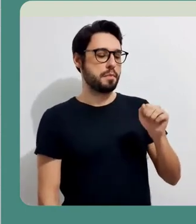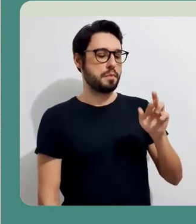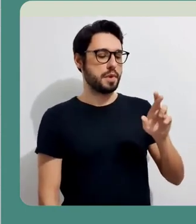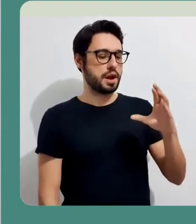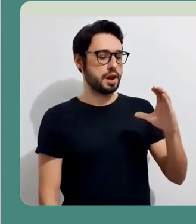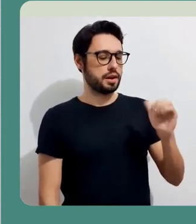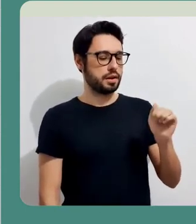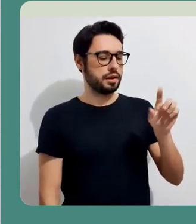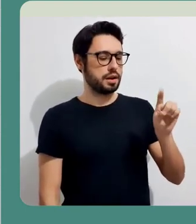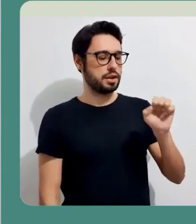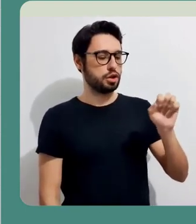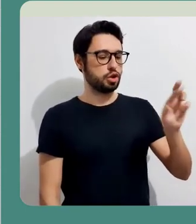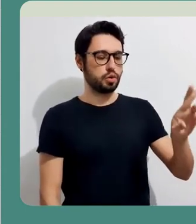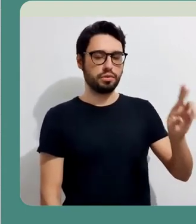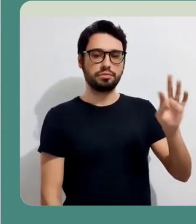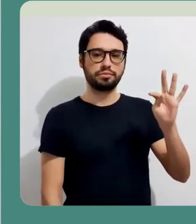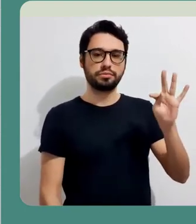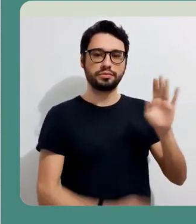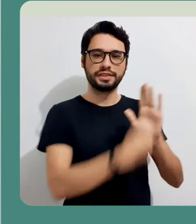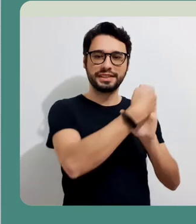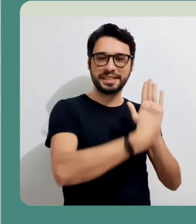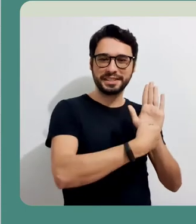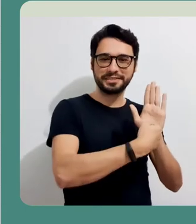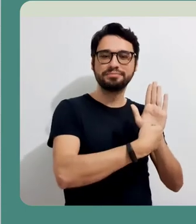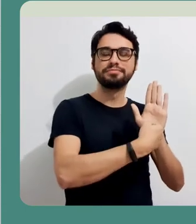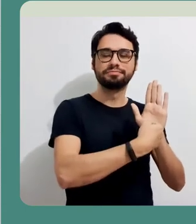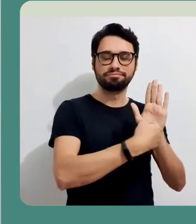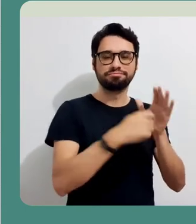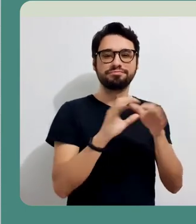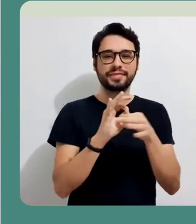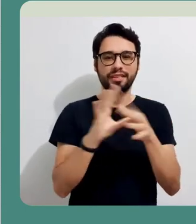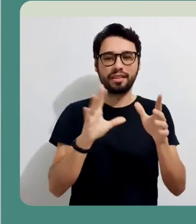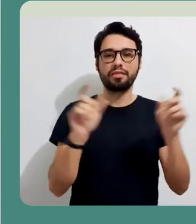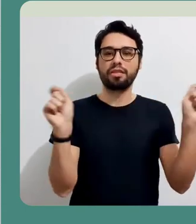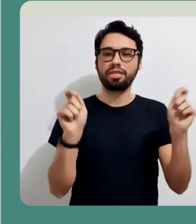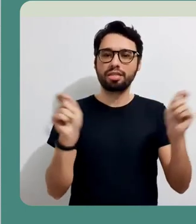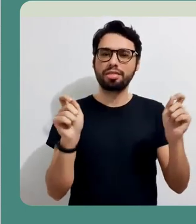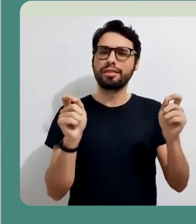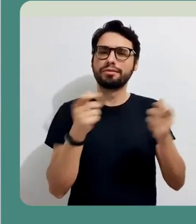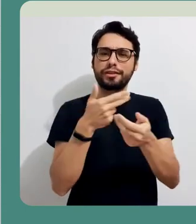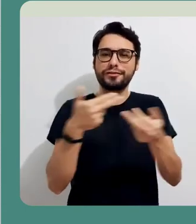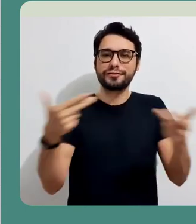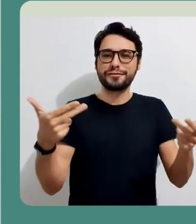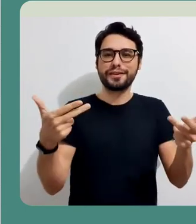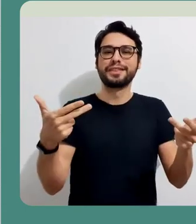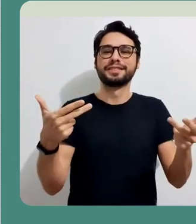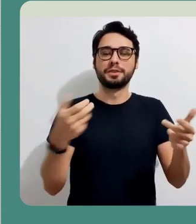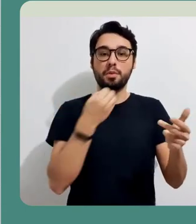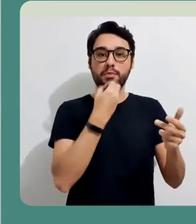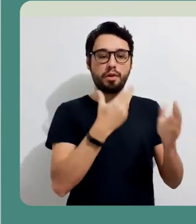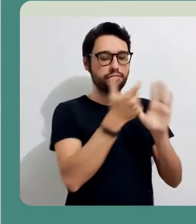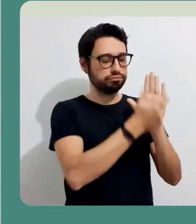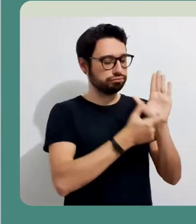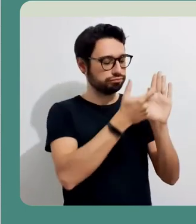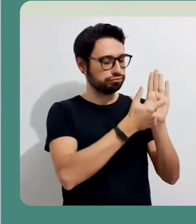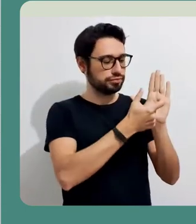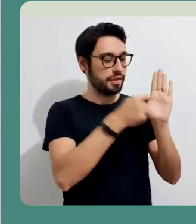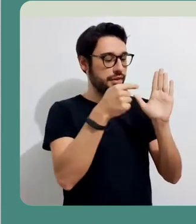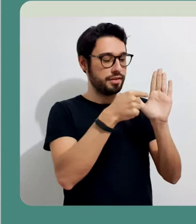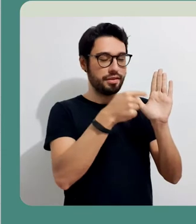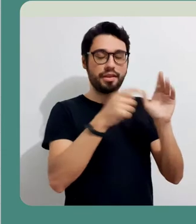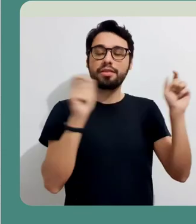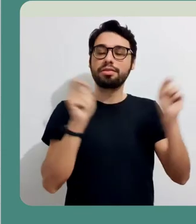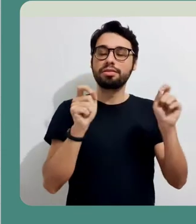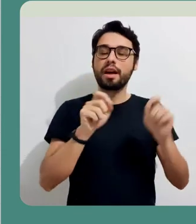Então eu tenho uma série de ferramentas aqui para trabalhar a mão livre no meu open more então a grande vantagem do Open